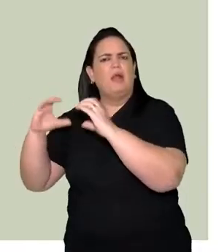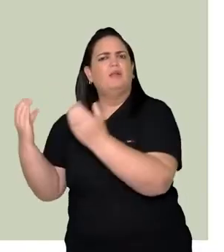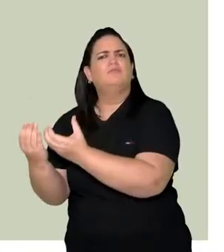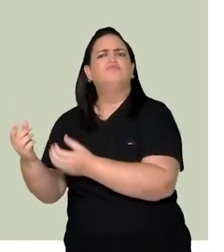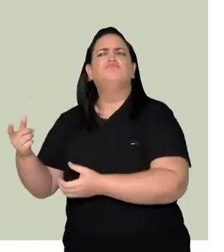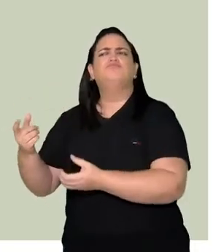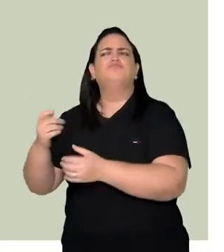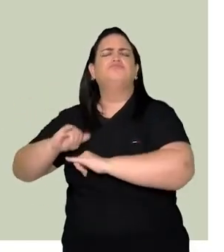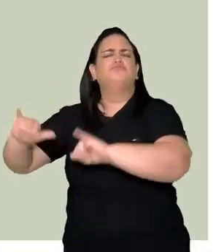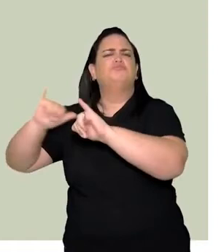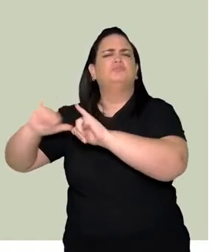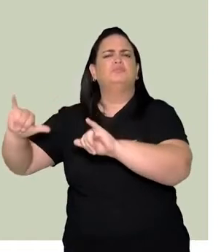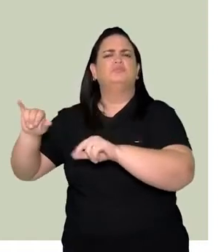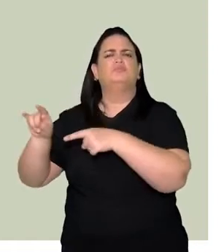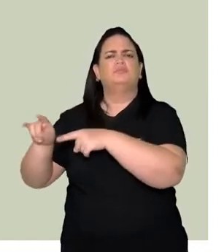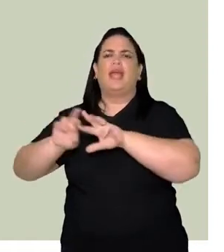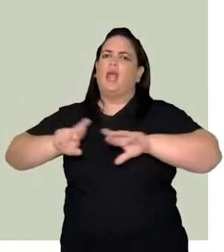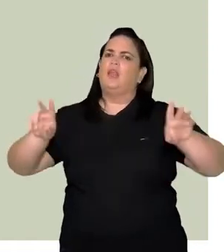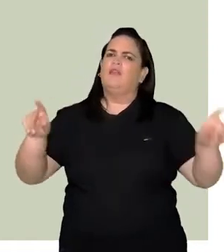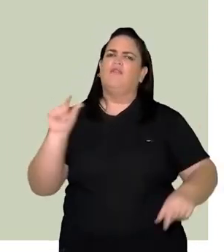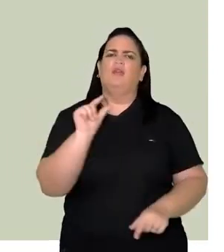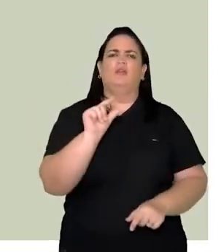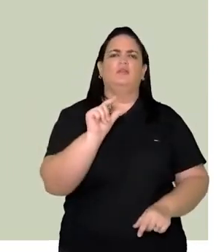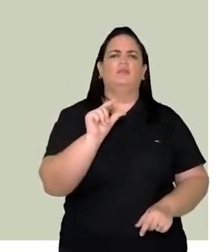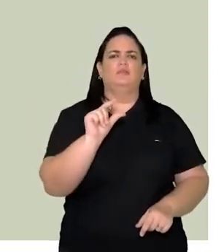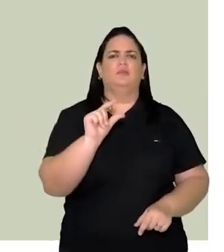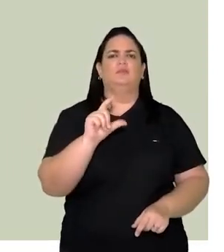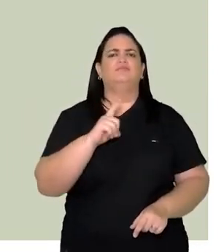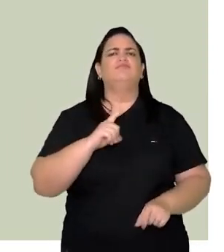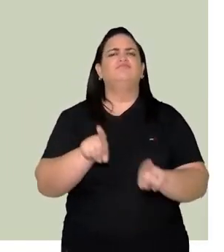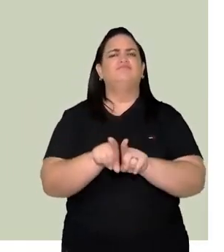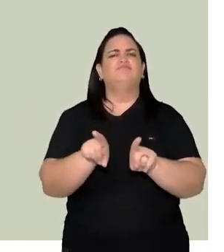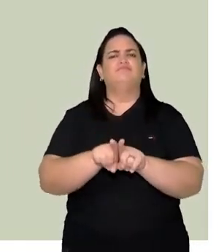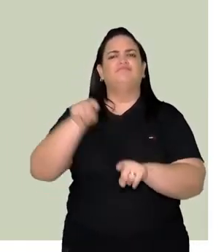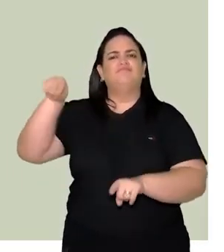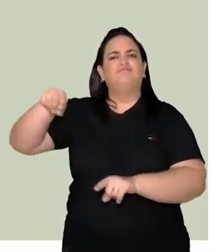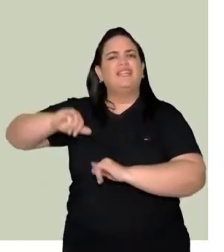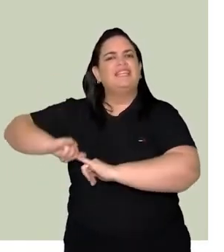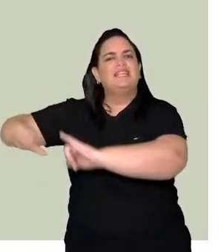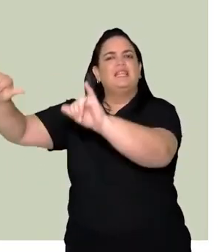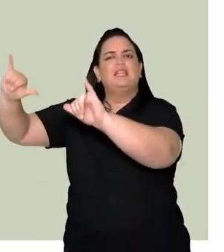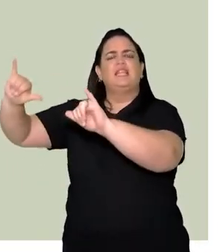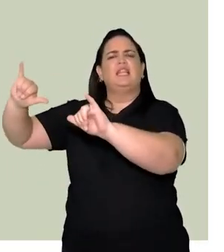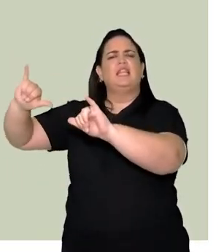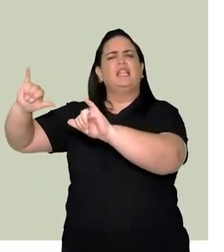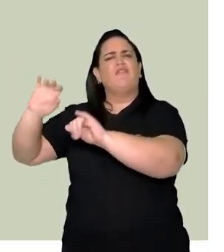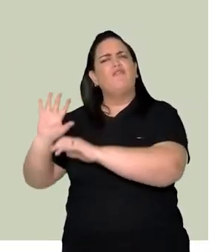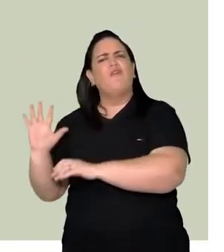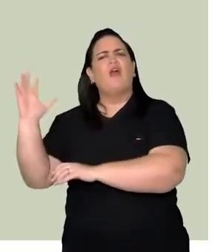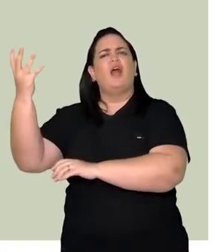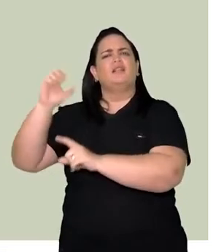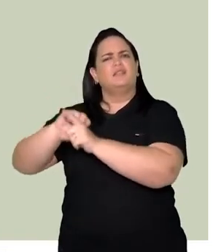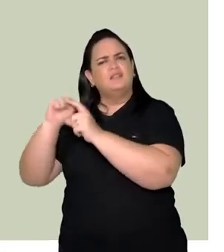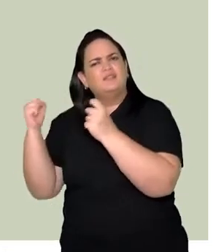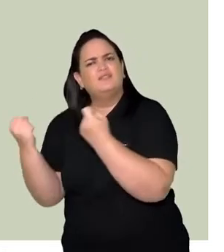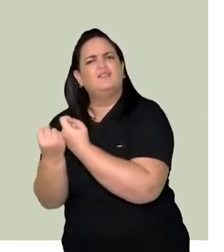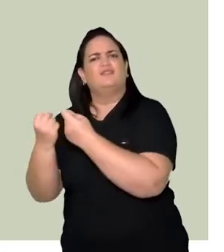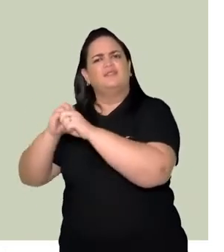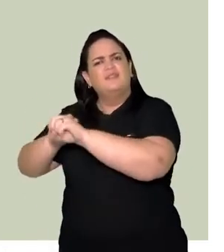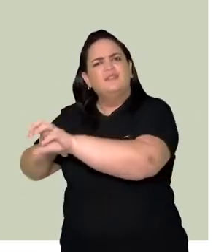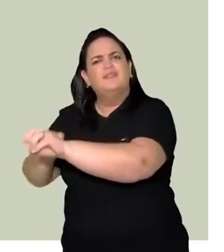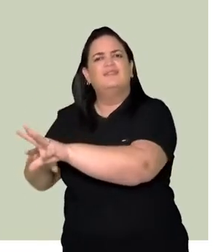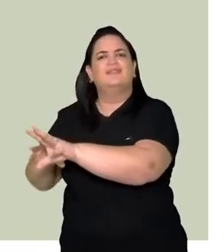Por quê? Além dos anúncios publicitários, há também as campanhas comunitárias, que divulgam ações sociais e